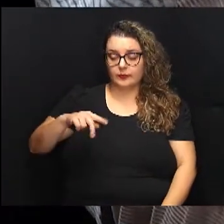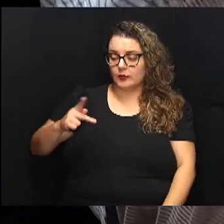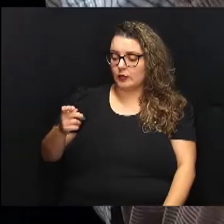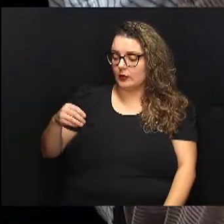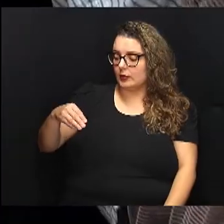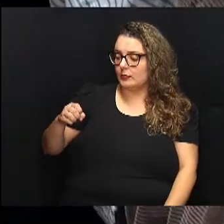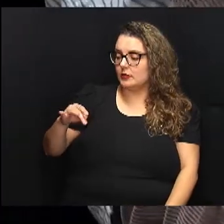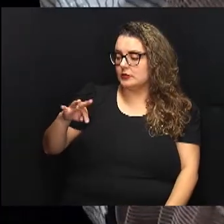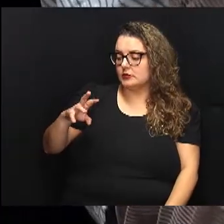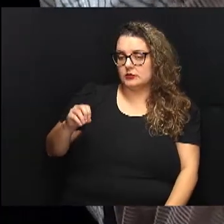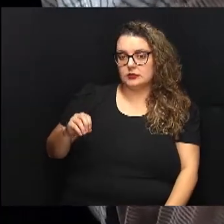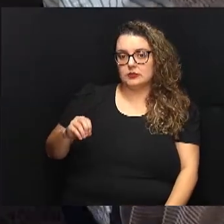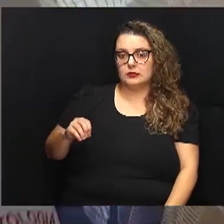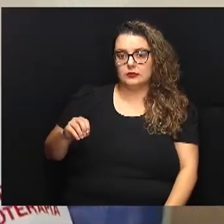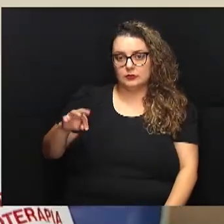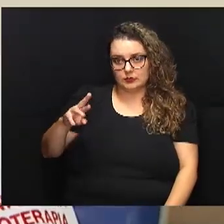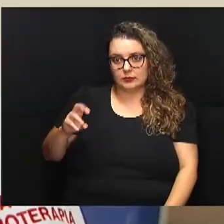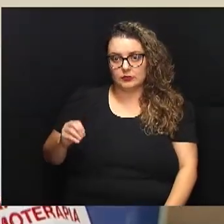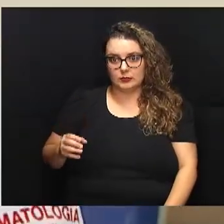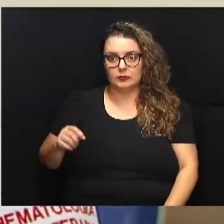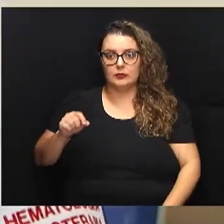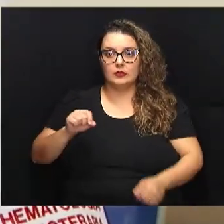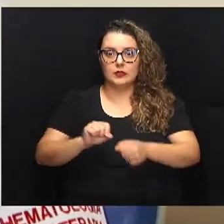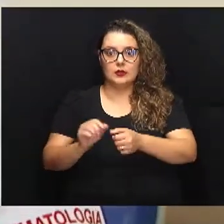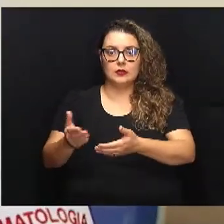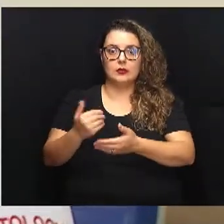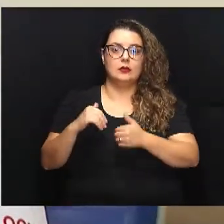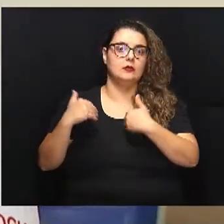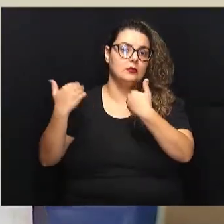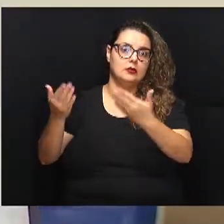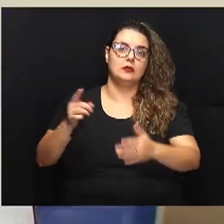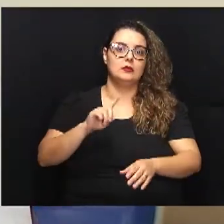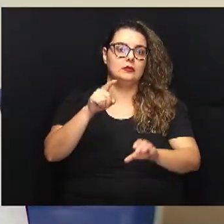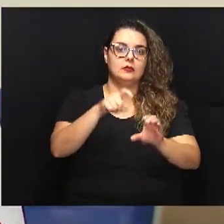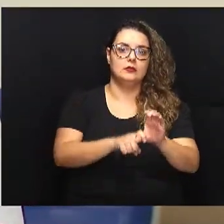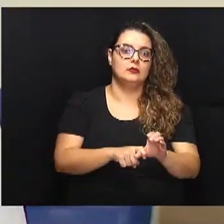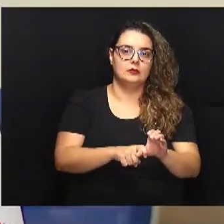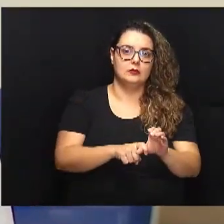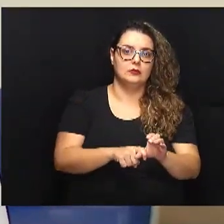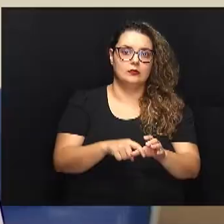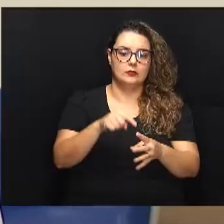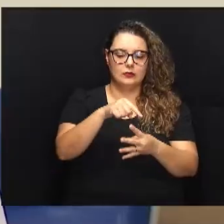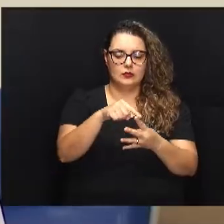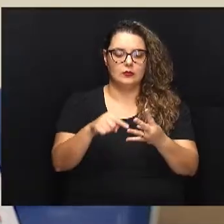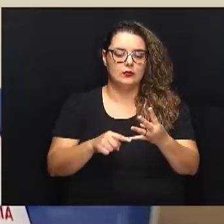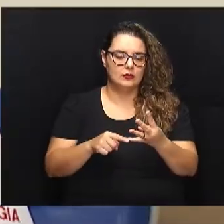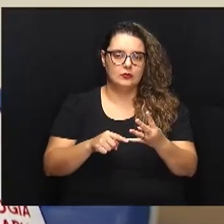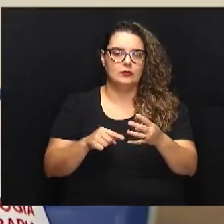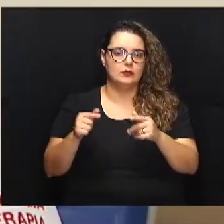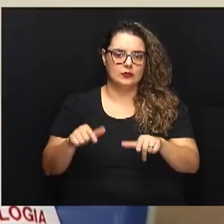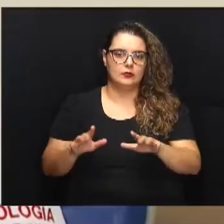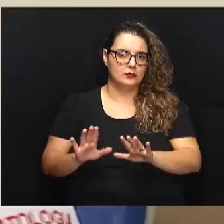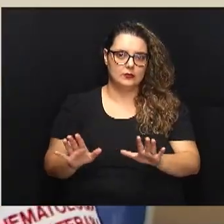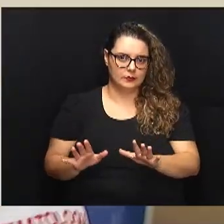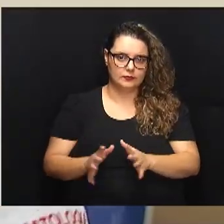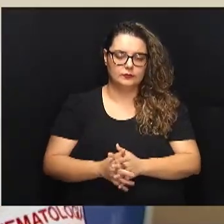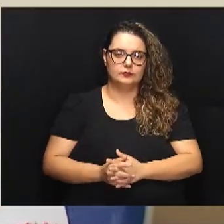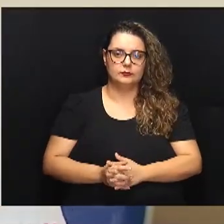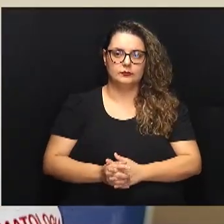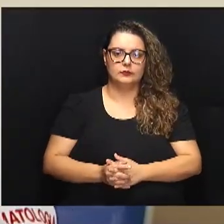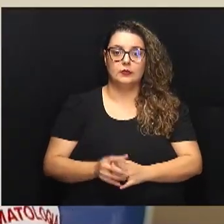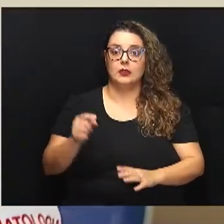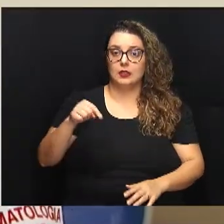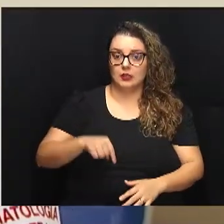Unicamp, a gente faz coletas externas também. O que é isso? A gente não depende apenas deste 4 postos fixos, né? Inclusive,